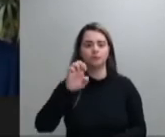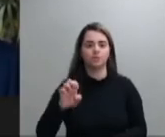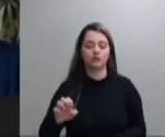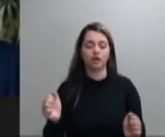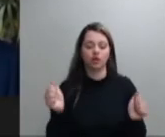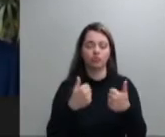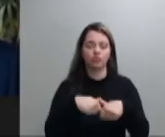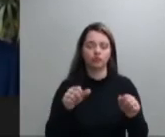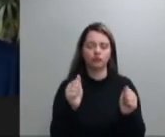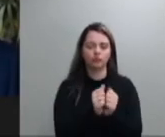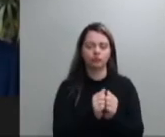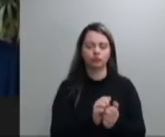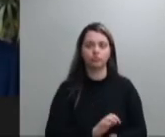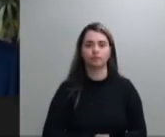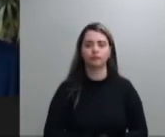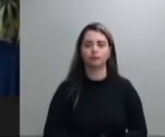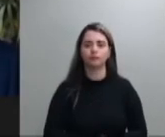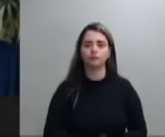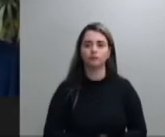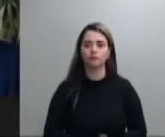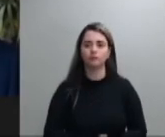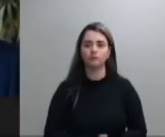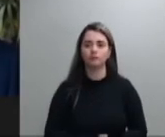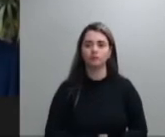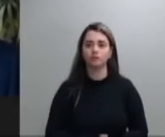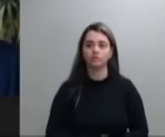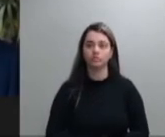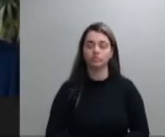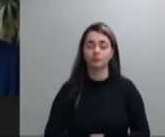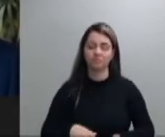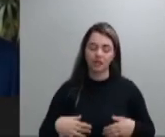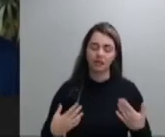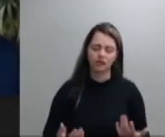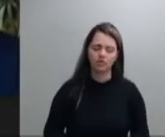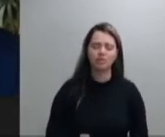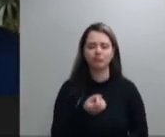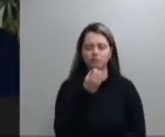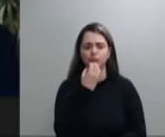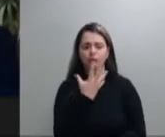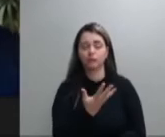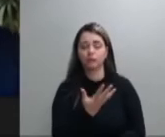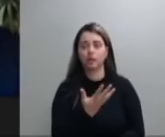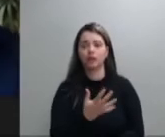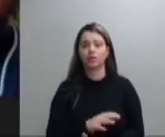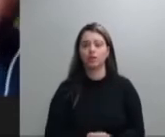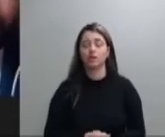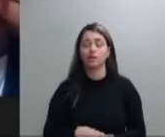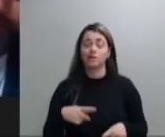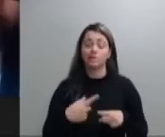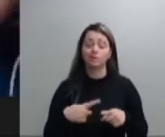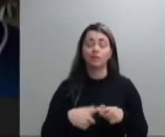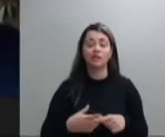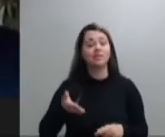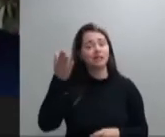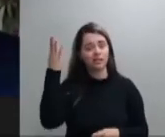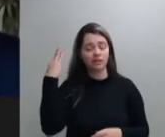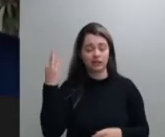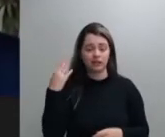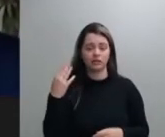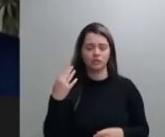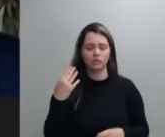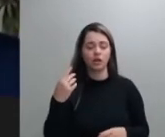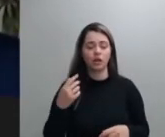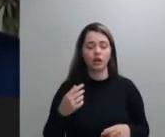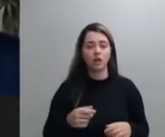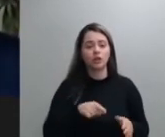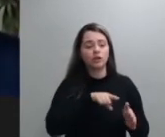tudo bem ministro Benedito é vossa excelência então tá se posicionando pela porque naquela monocrática como a questão não veio à tona